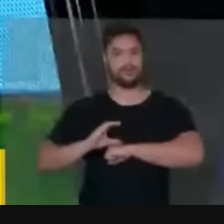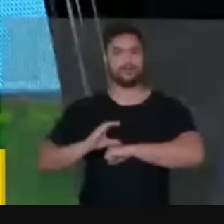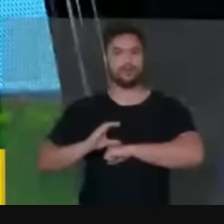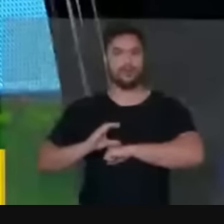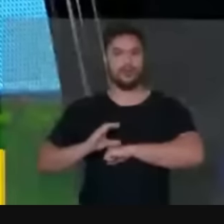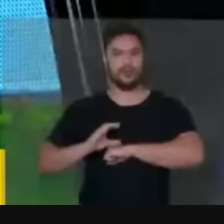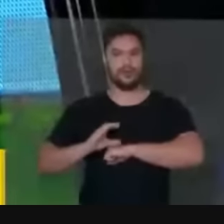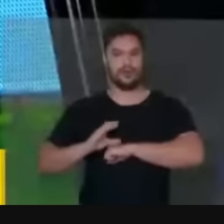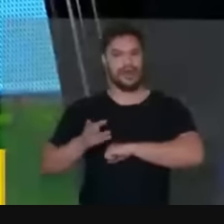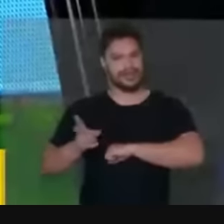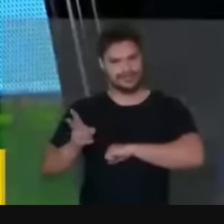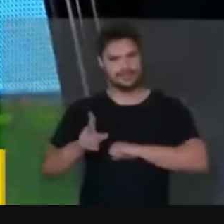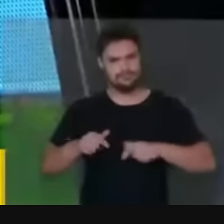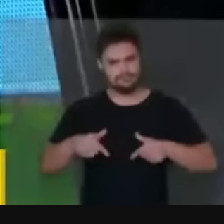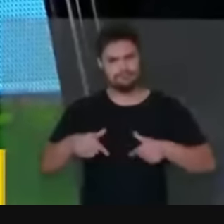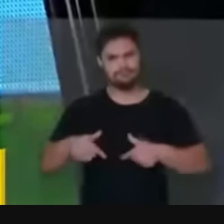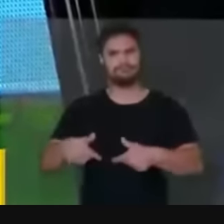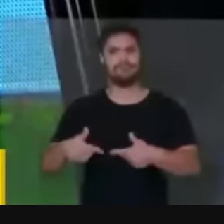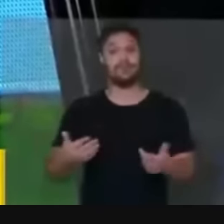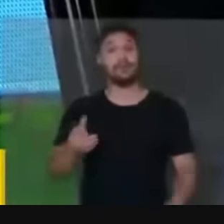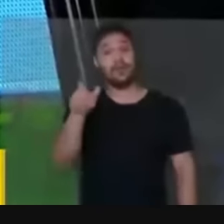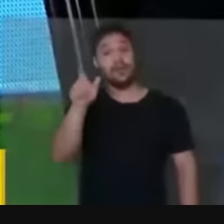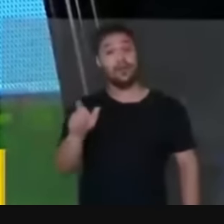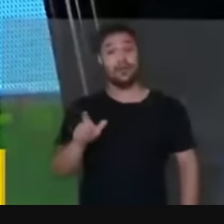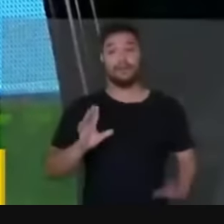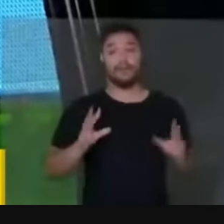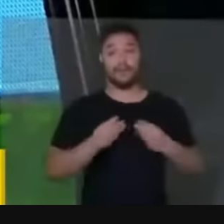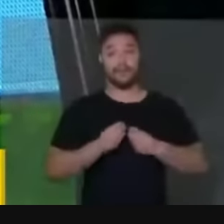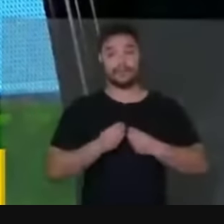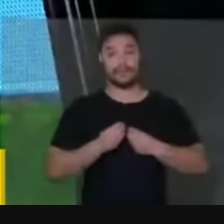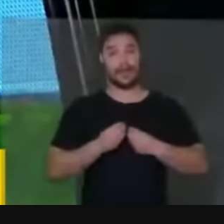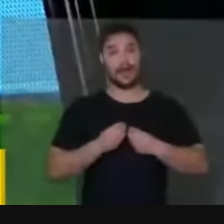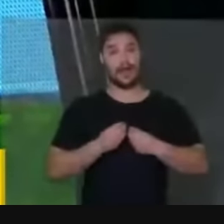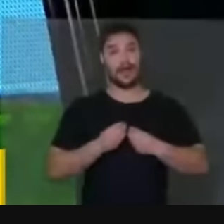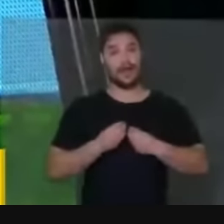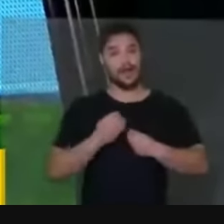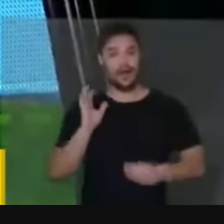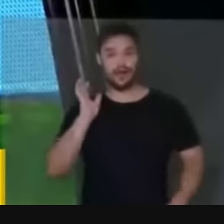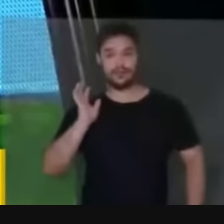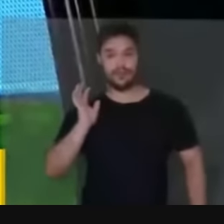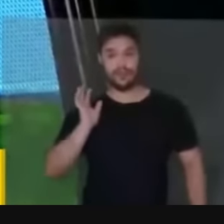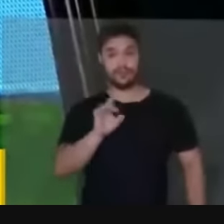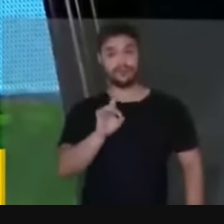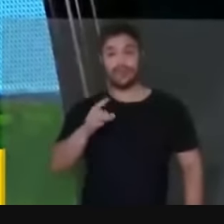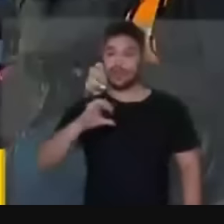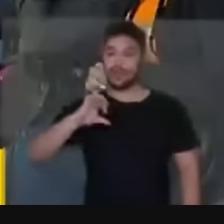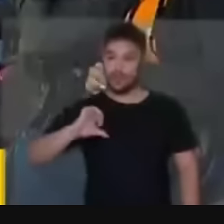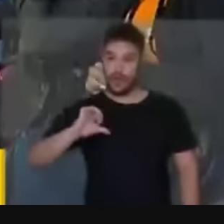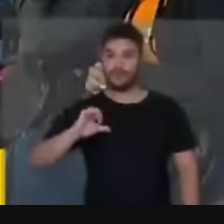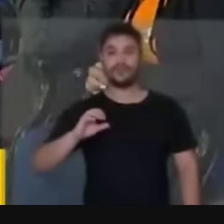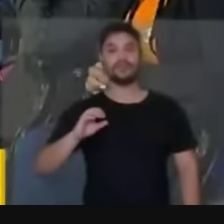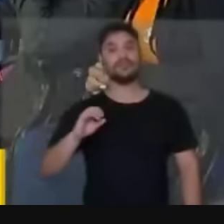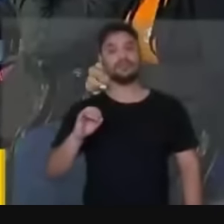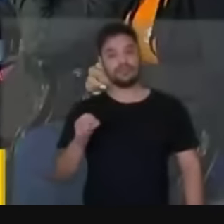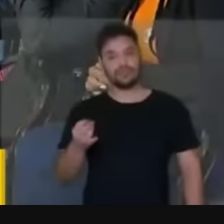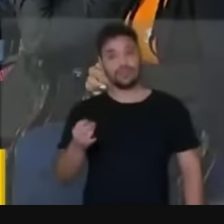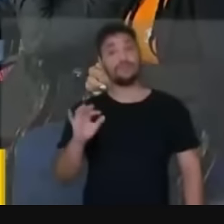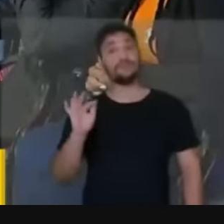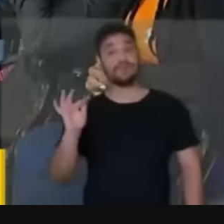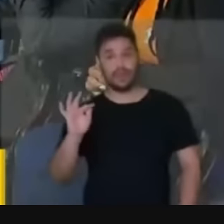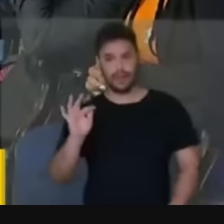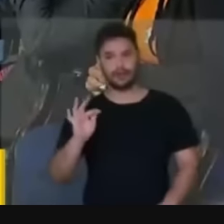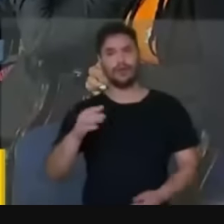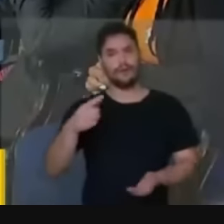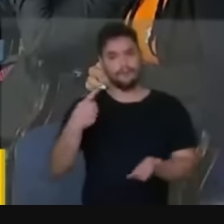minuto sequer. Ministra Rosa Weber, no dia 9 de janeiro, convocou sessão virtual permanente